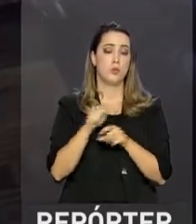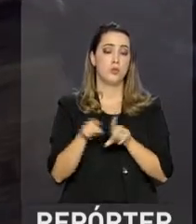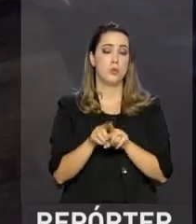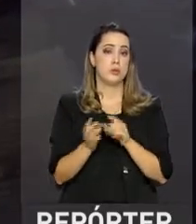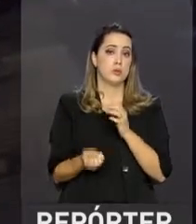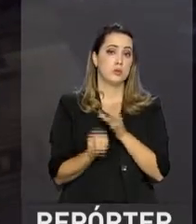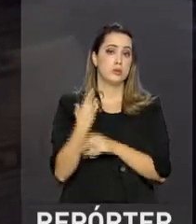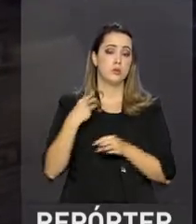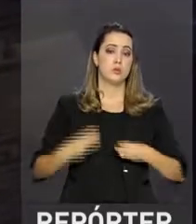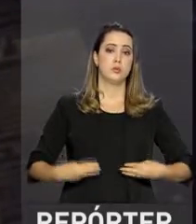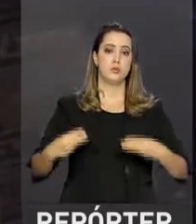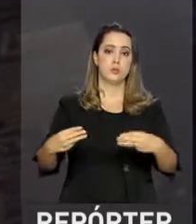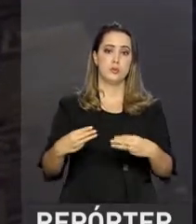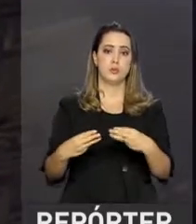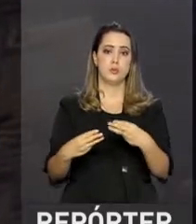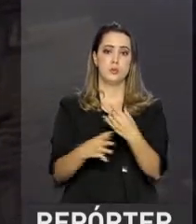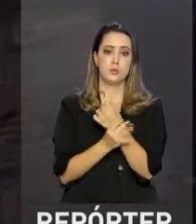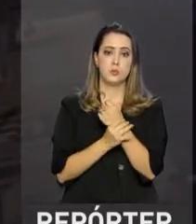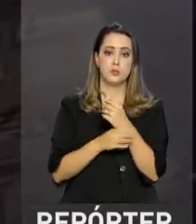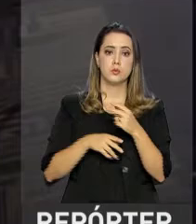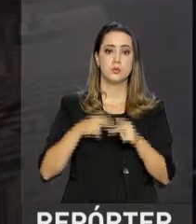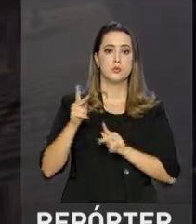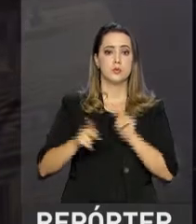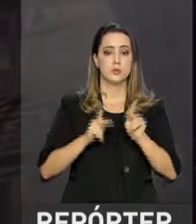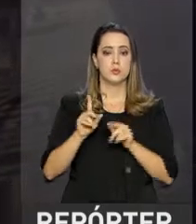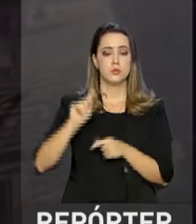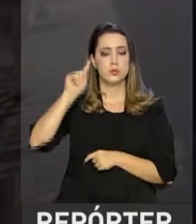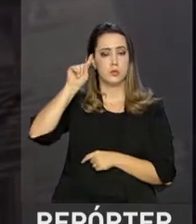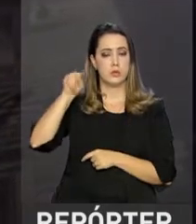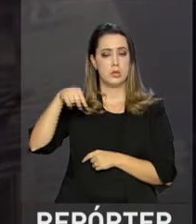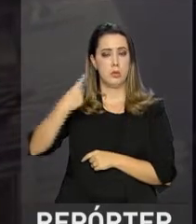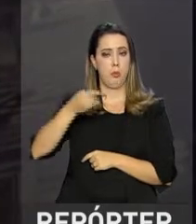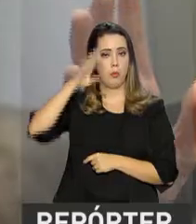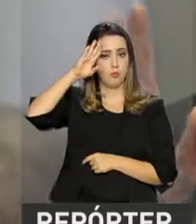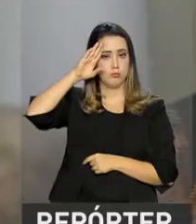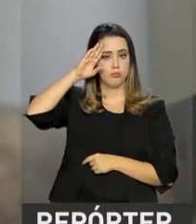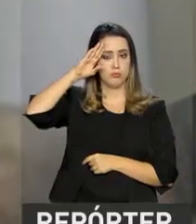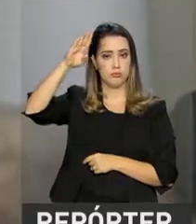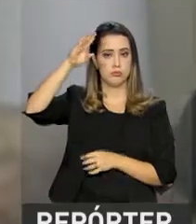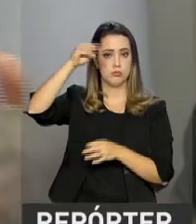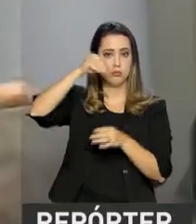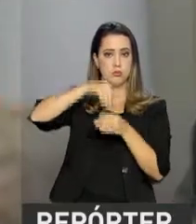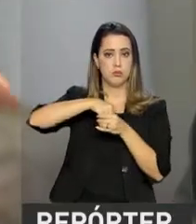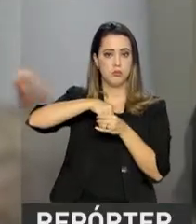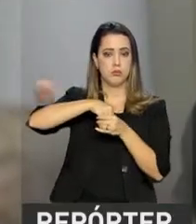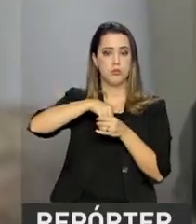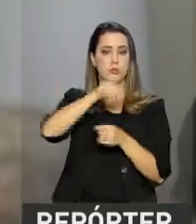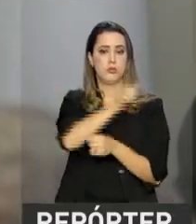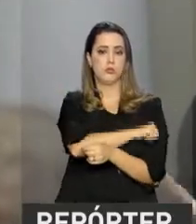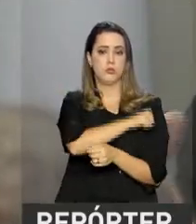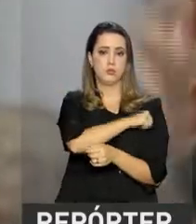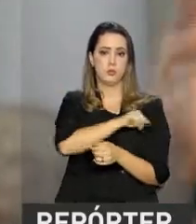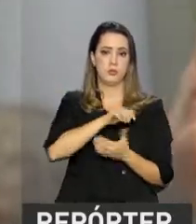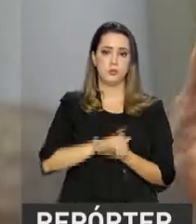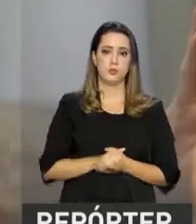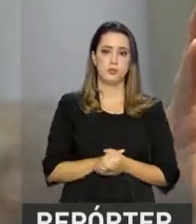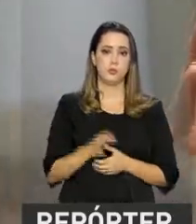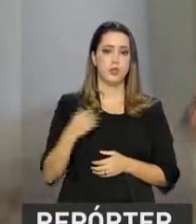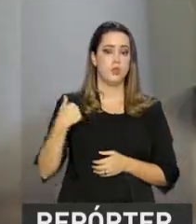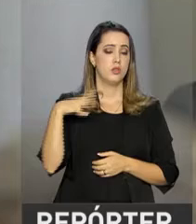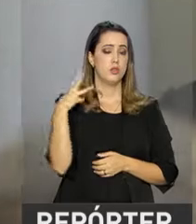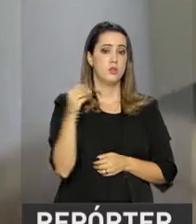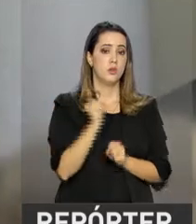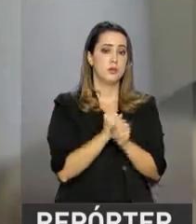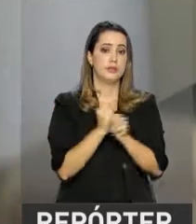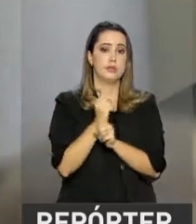segurança pública logo após decretar intervenção no rio de janeiro essas coisas vêm como o game coloque mais de 30 anos